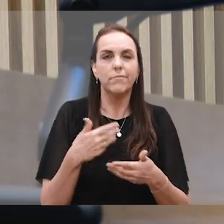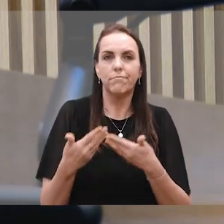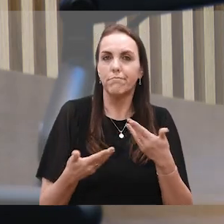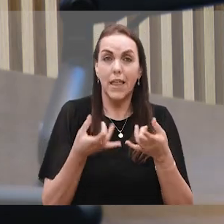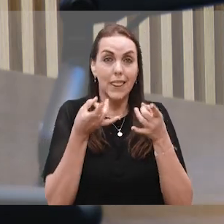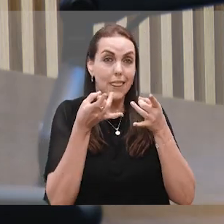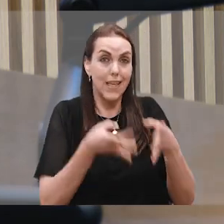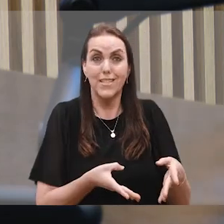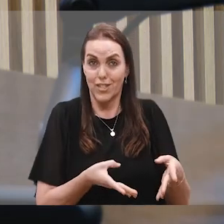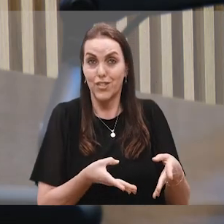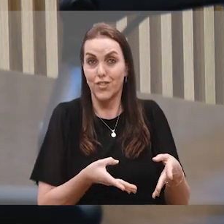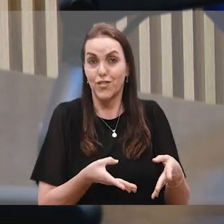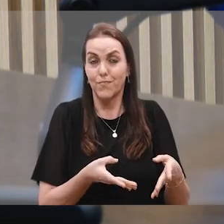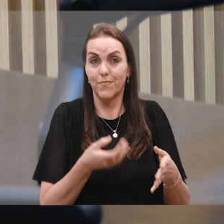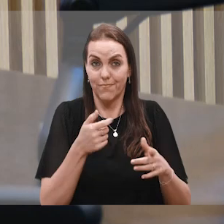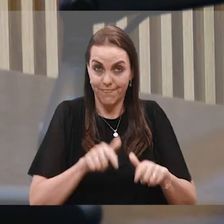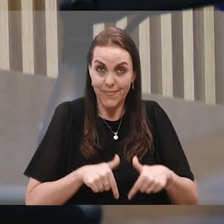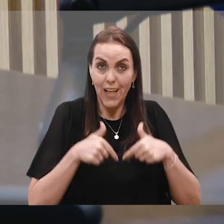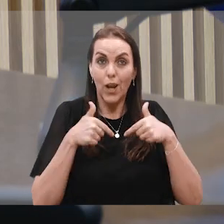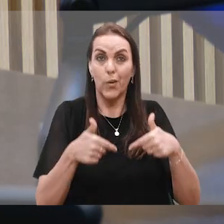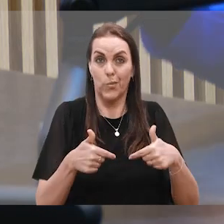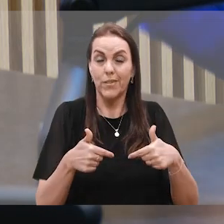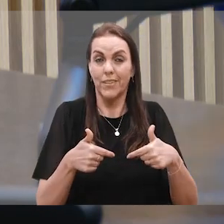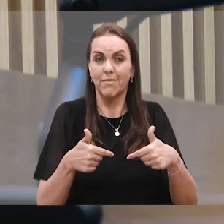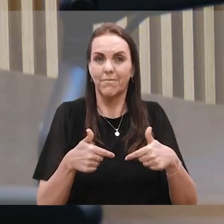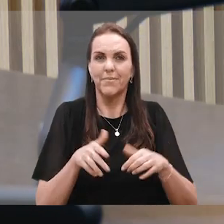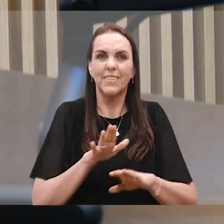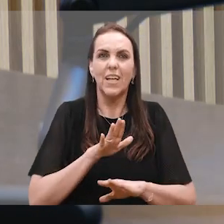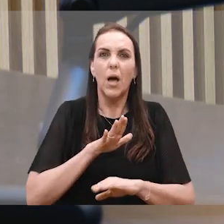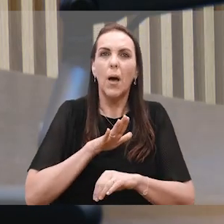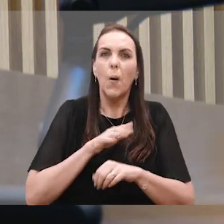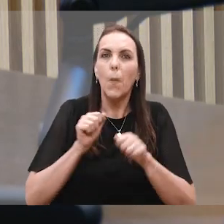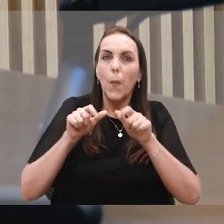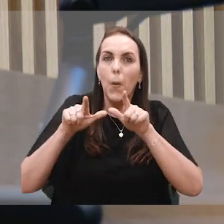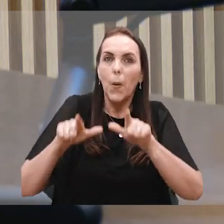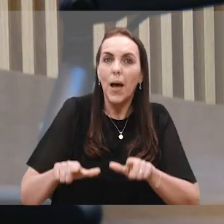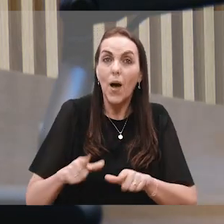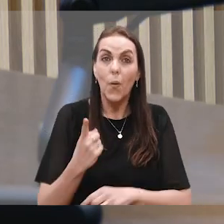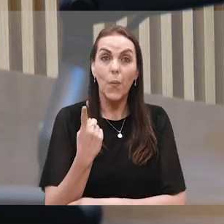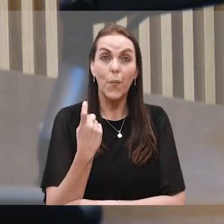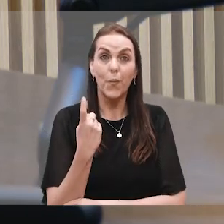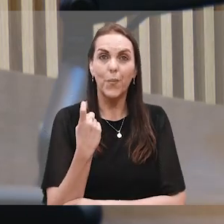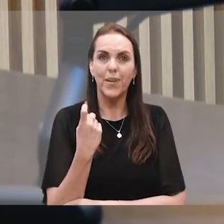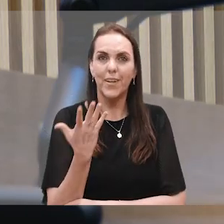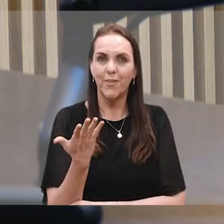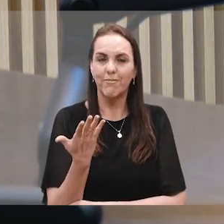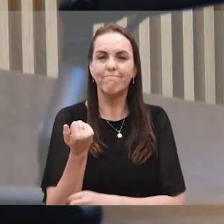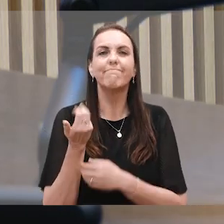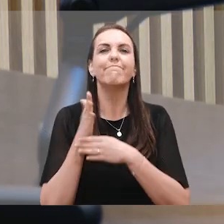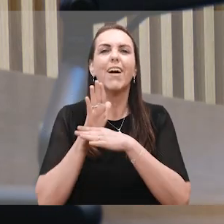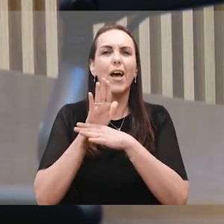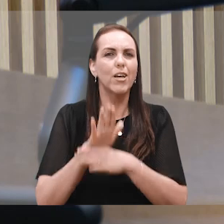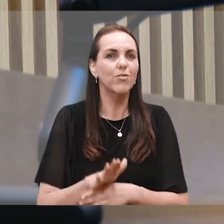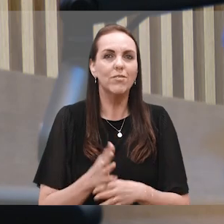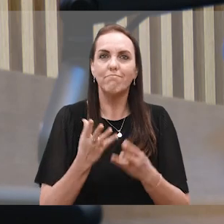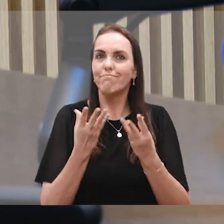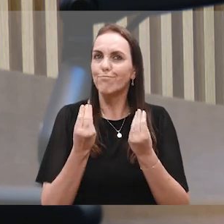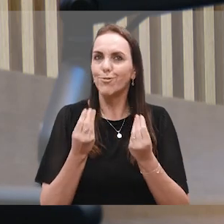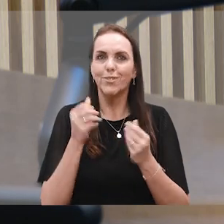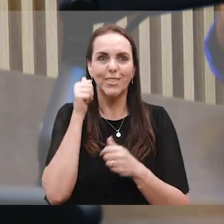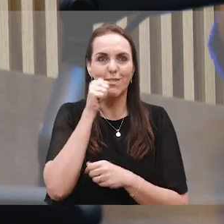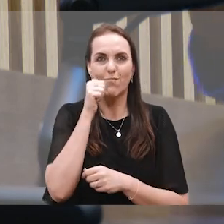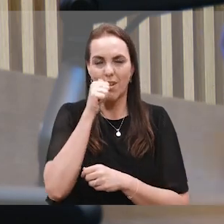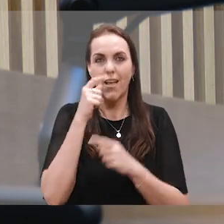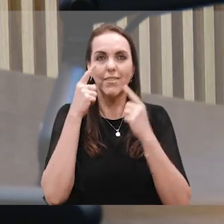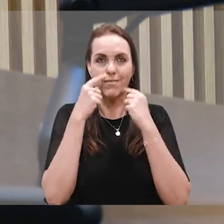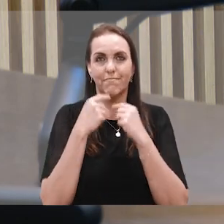vezes desistindo da luta. Vai ser num momento, num local único, então isso vai ajudar